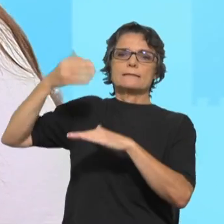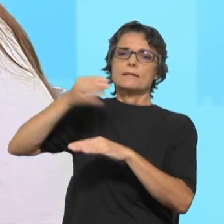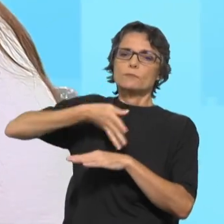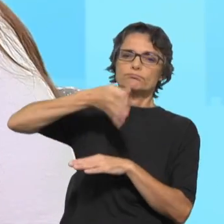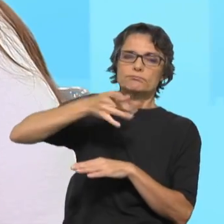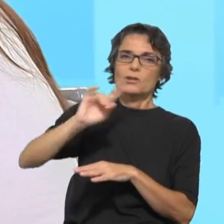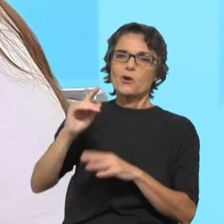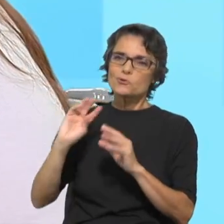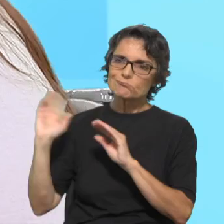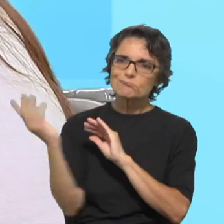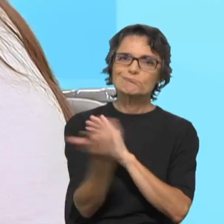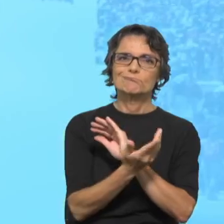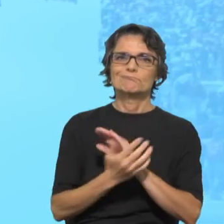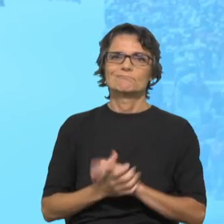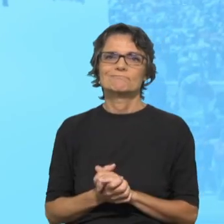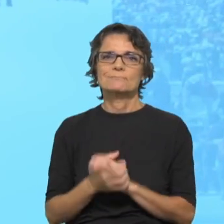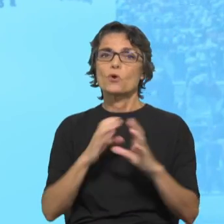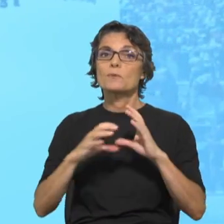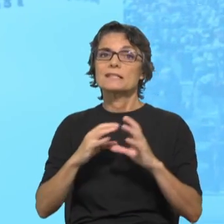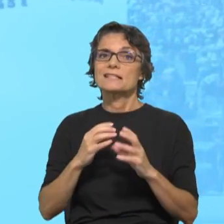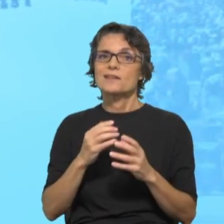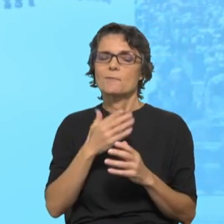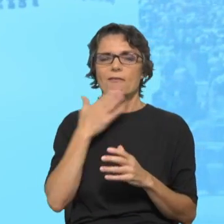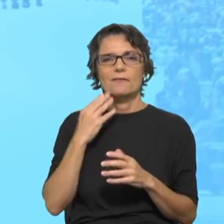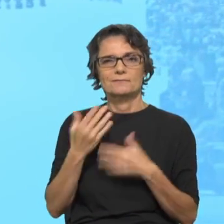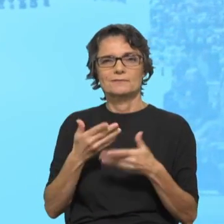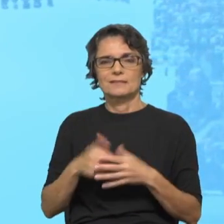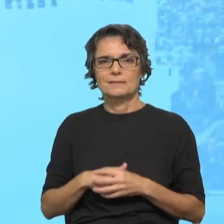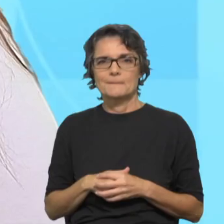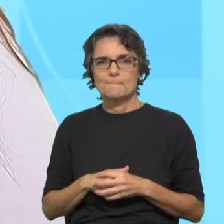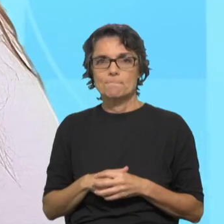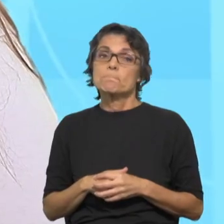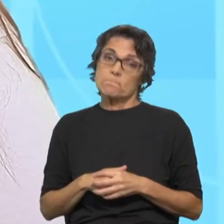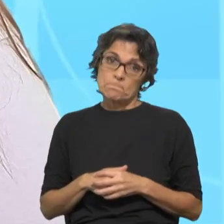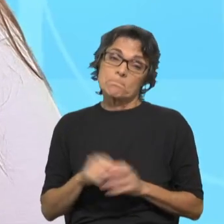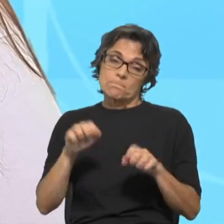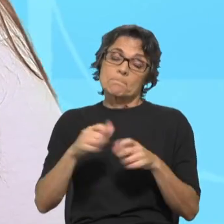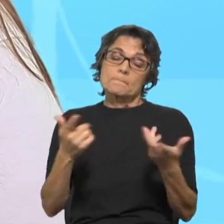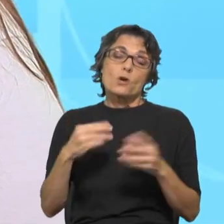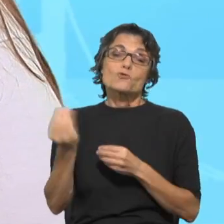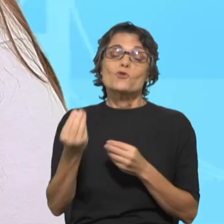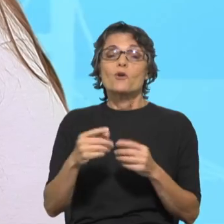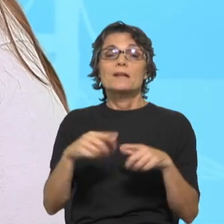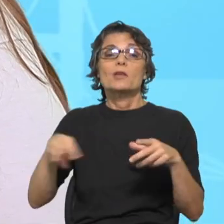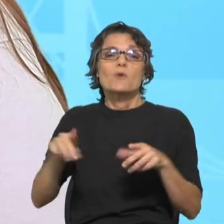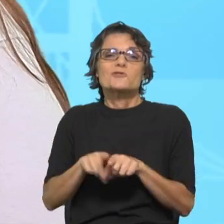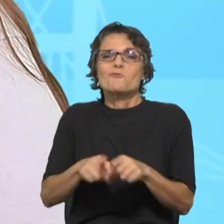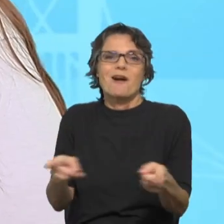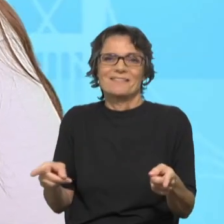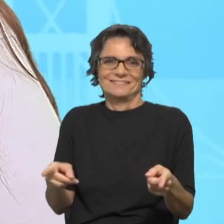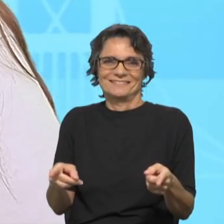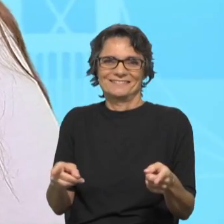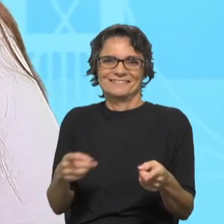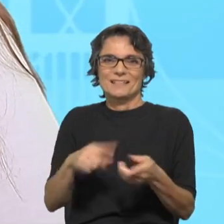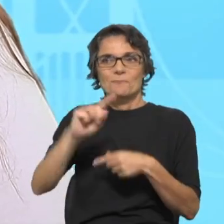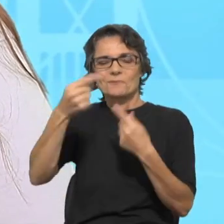maior até de comunicação com os participantes? Sim, porque os jovens aproximam a linguagem para falar com outros jovens, não é? Temos sempre esta